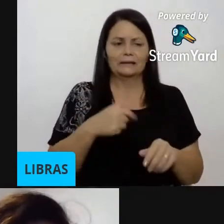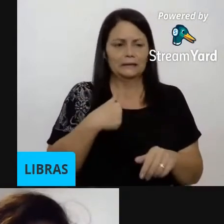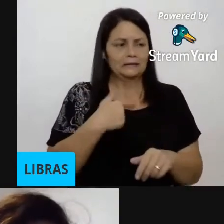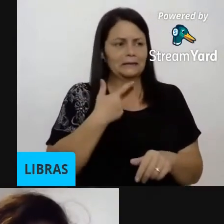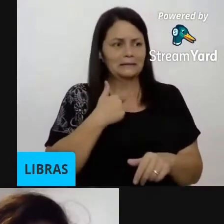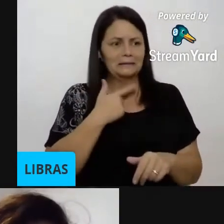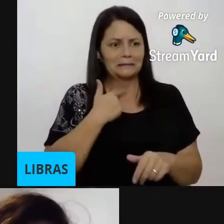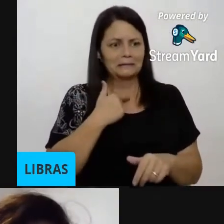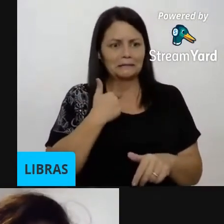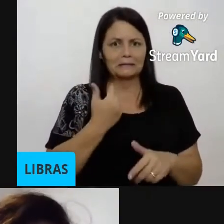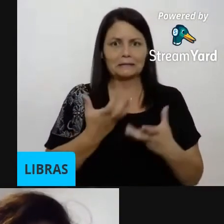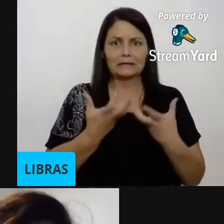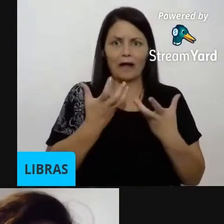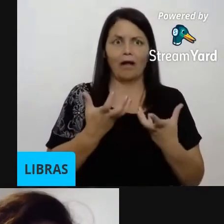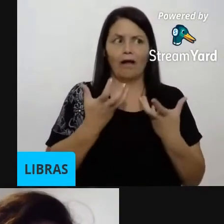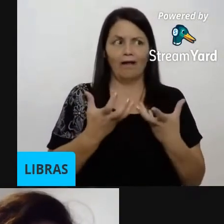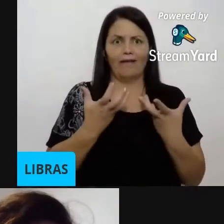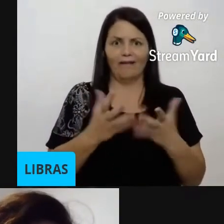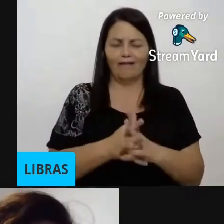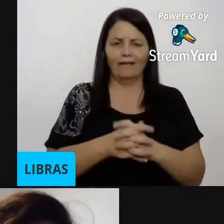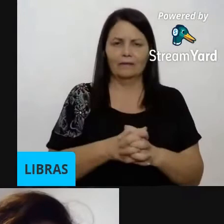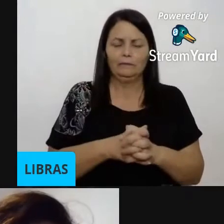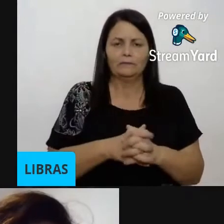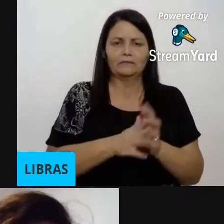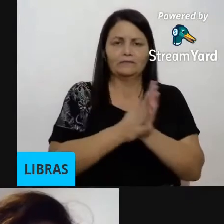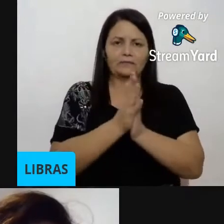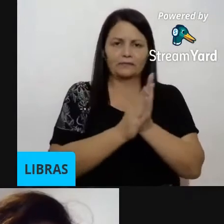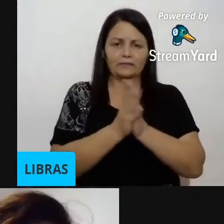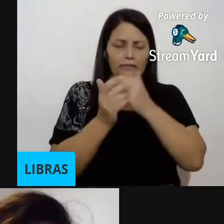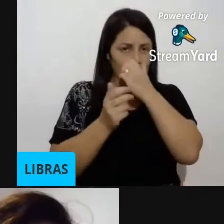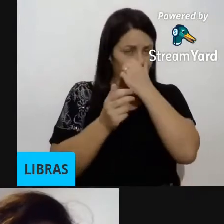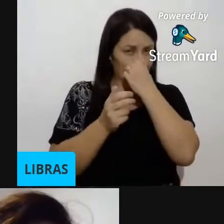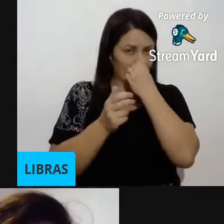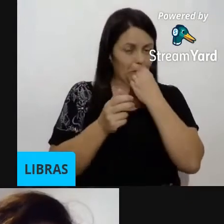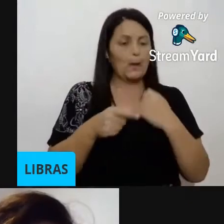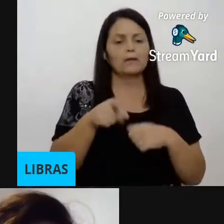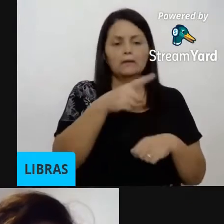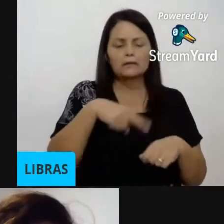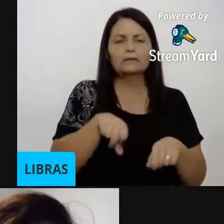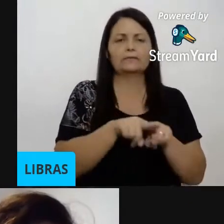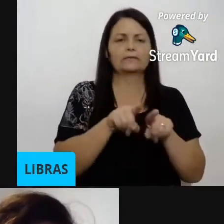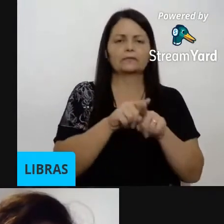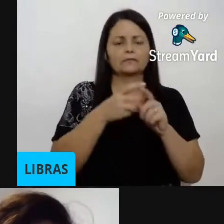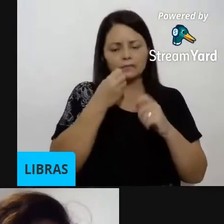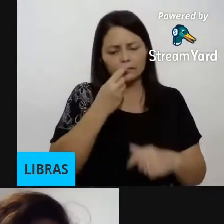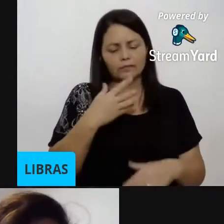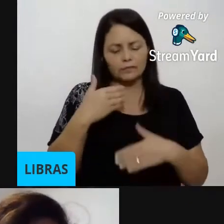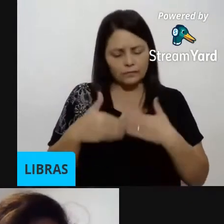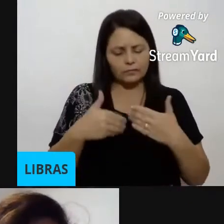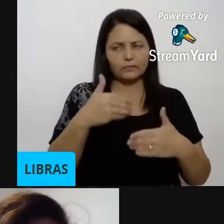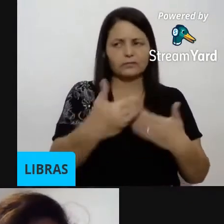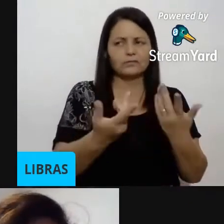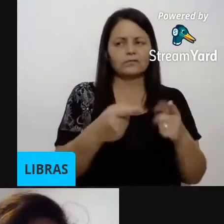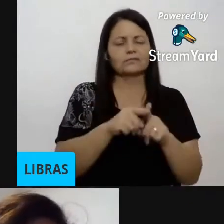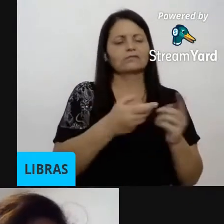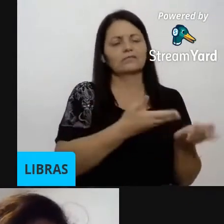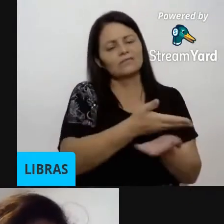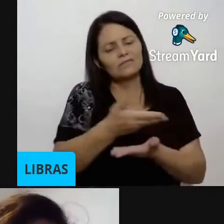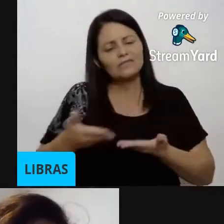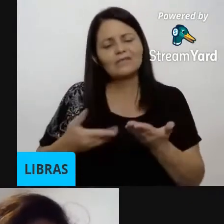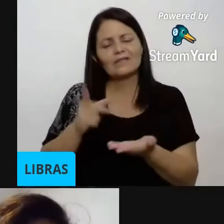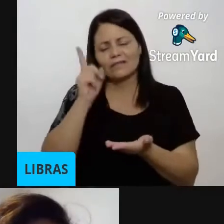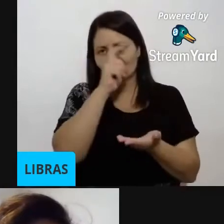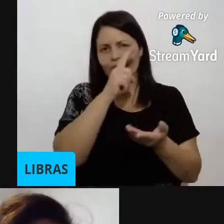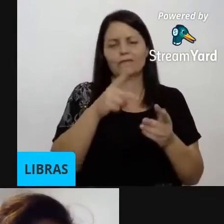tem o tempo inteiro. O caminho é tentar estar bem o tempo todo e saber lidar com as dificuldades da melhor